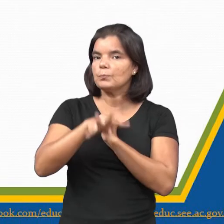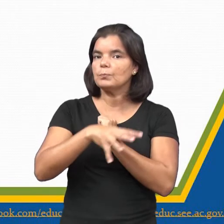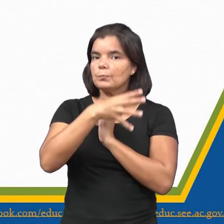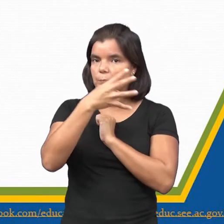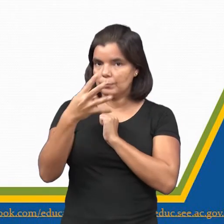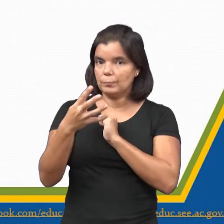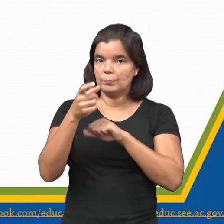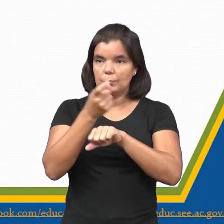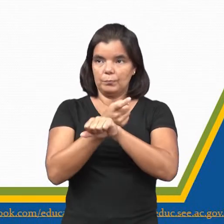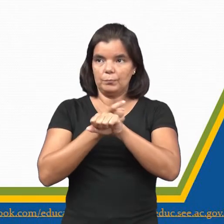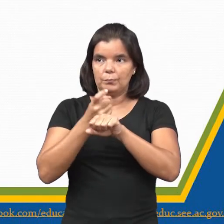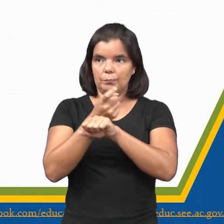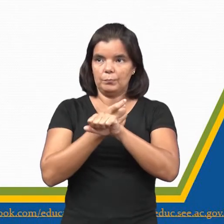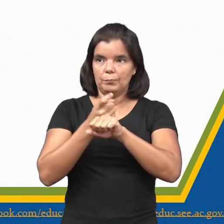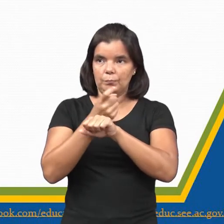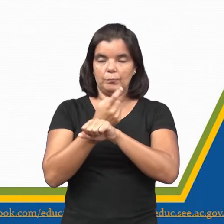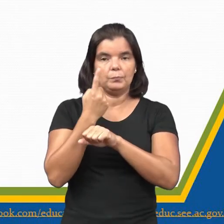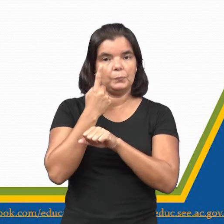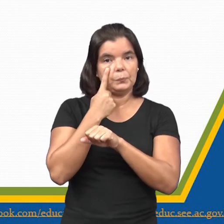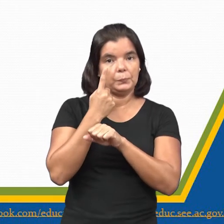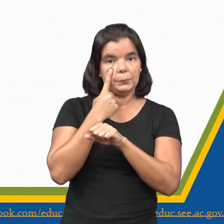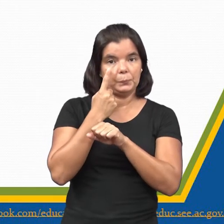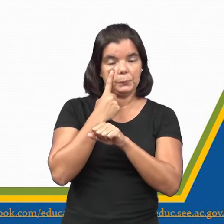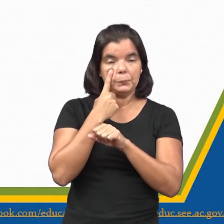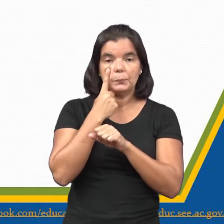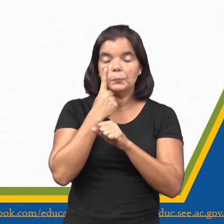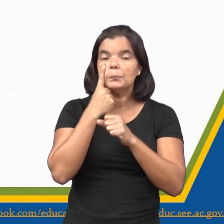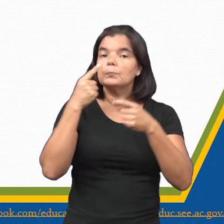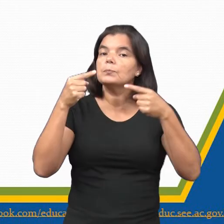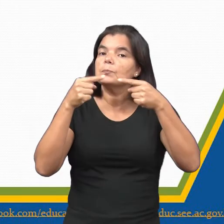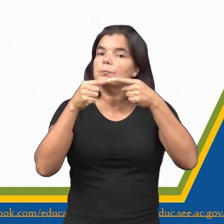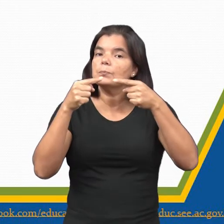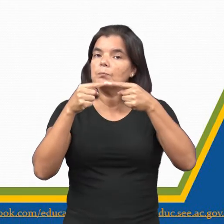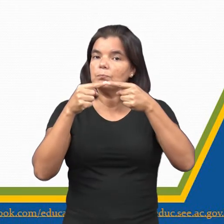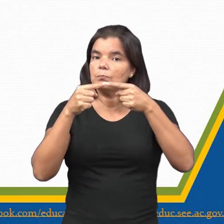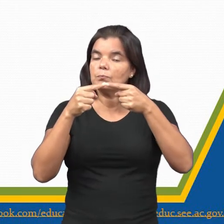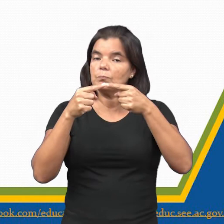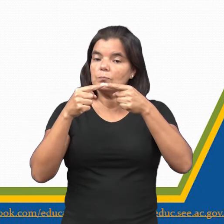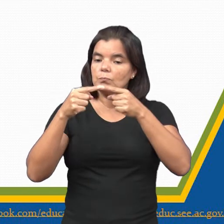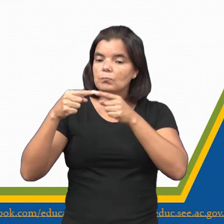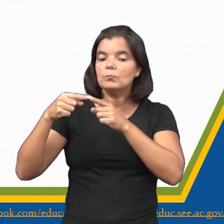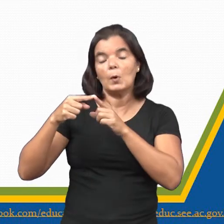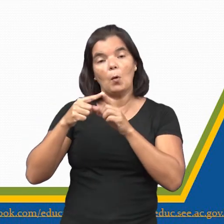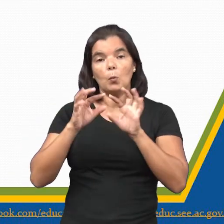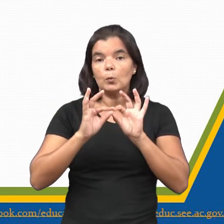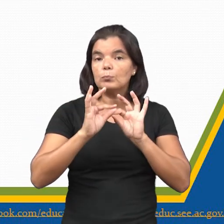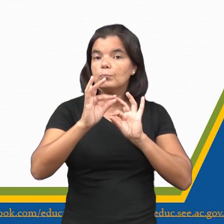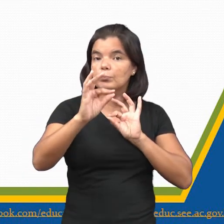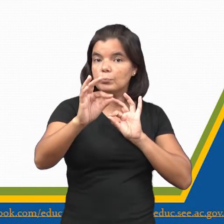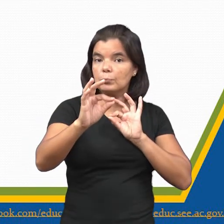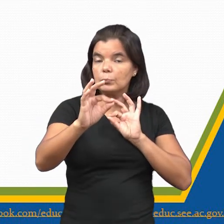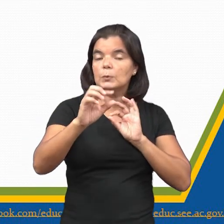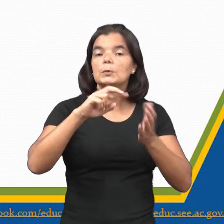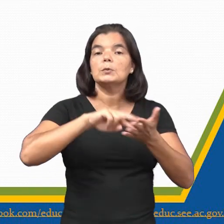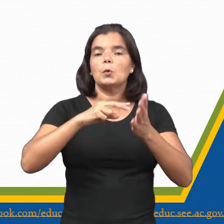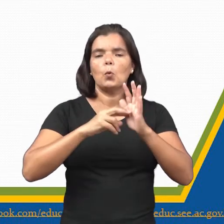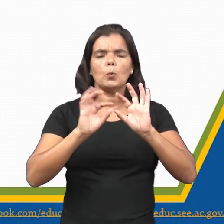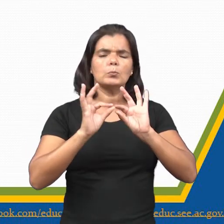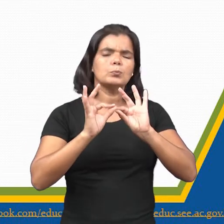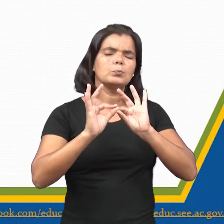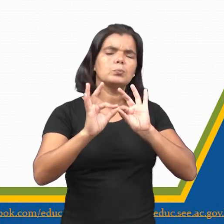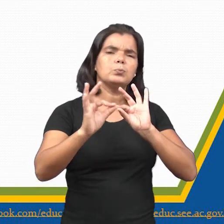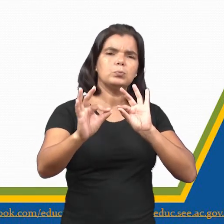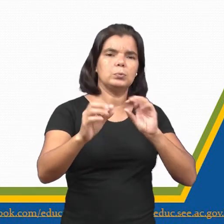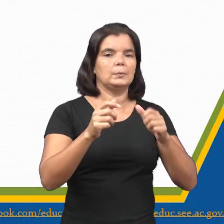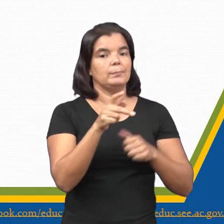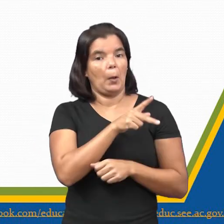que são os adjetivos. Observe que ela se refere ao caminho. Ele era longo. A professora